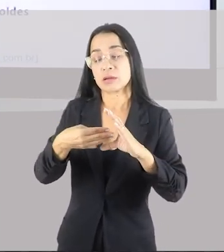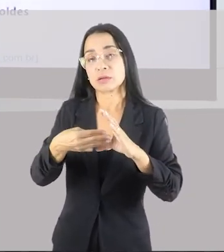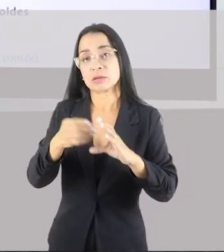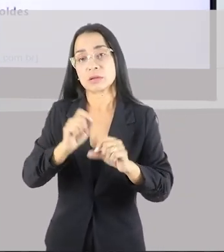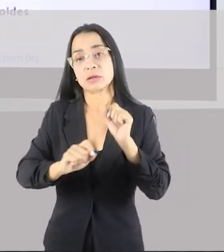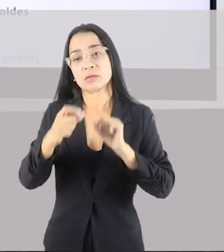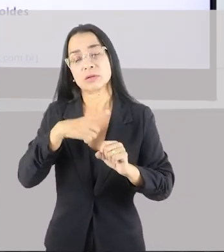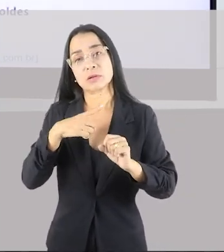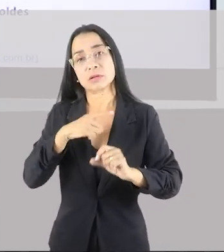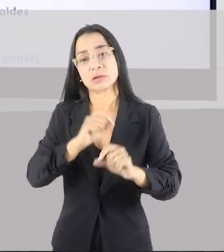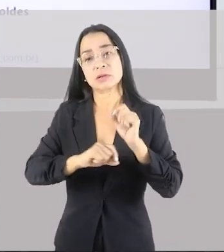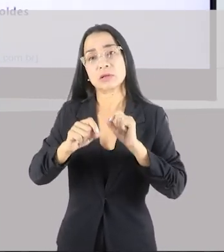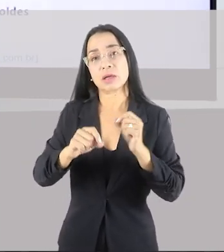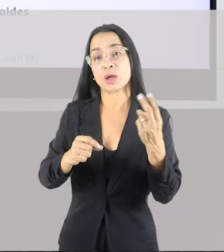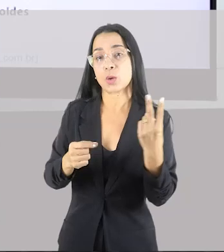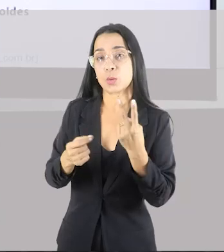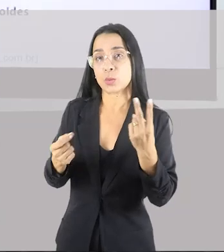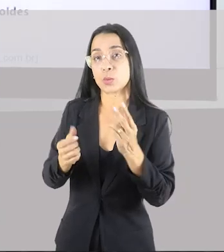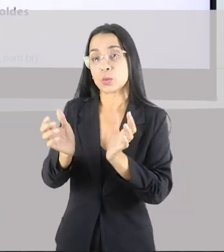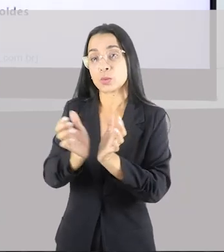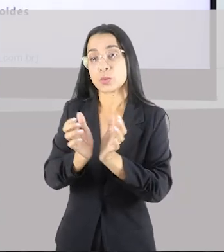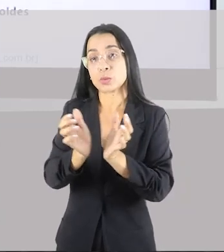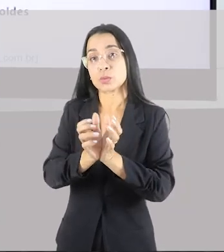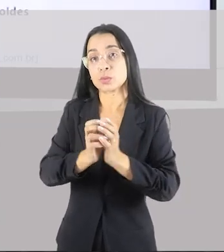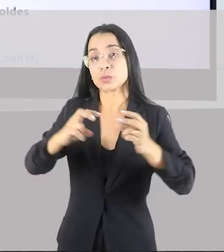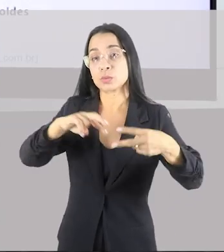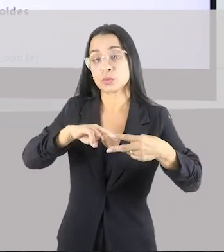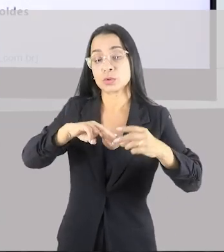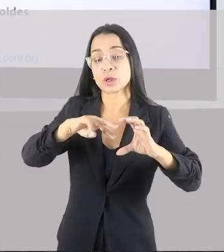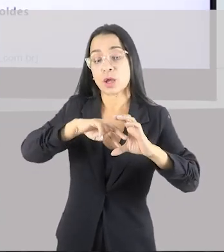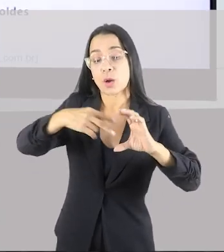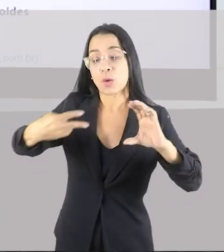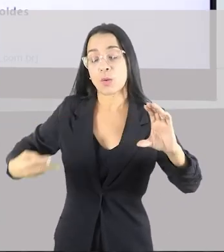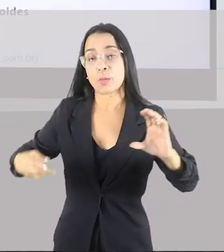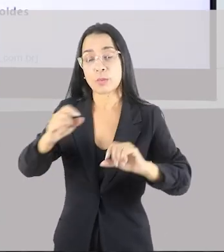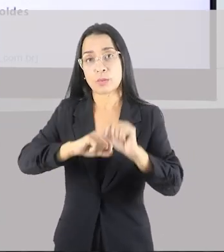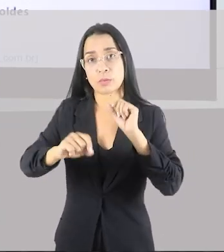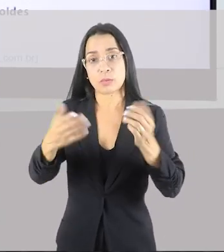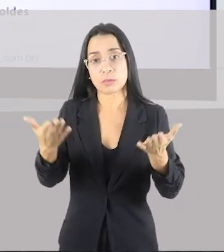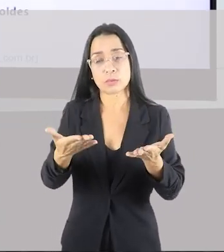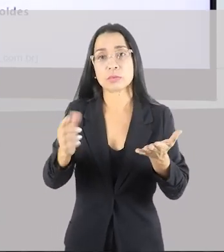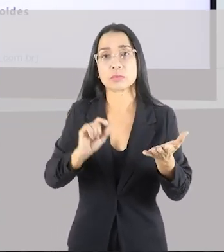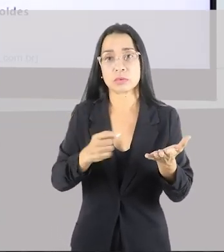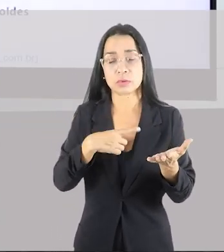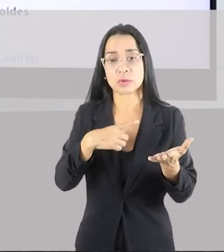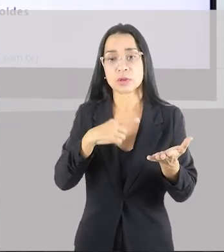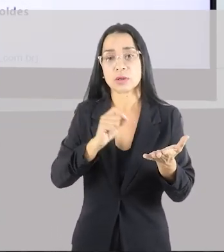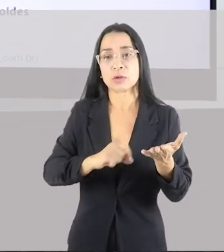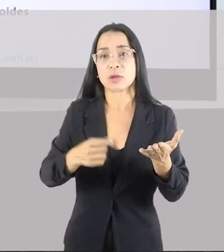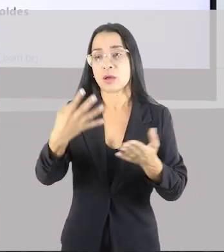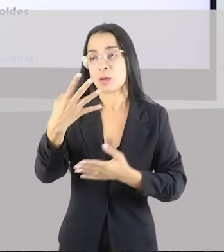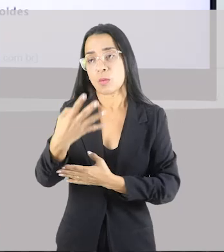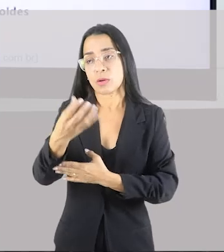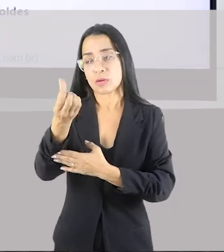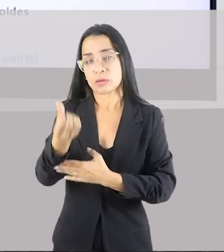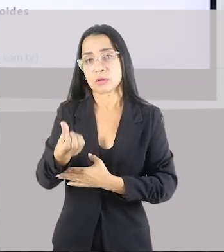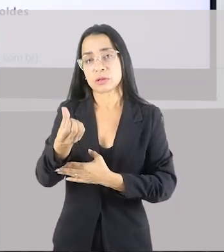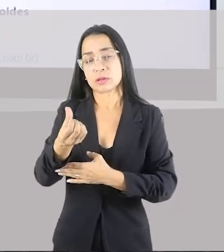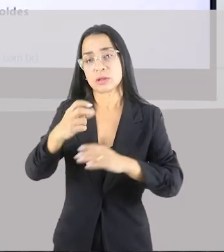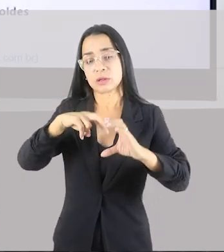ela possui 2 conjuntos de cromossomos, tá certo? No nosso caso, então, ela possui